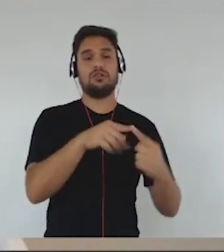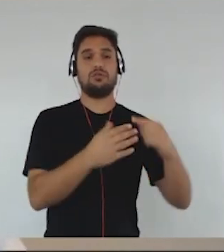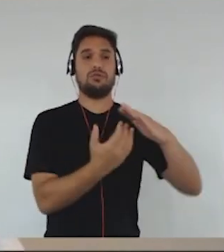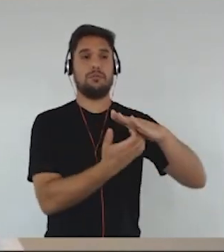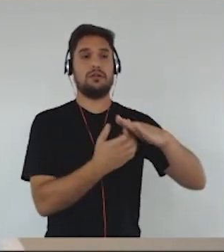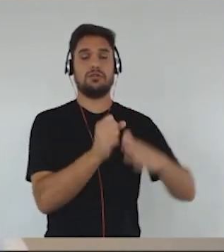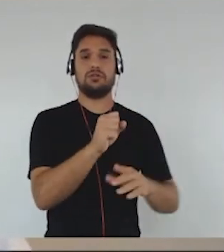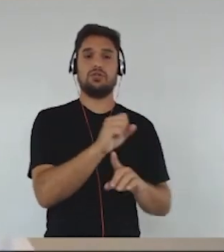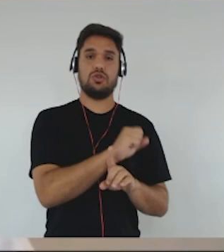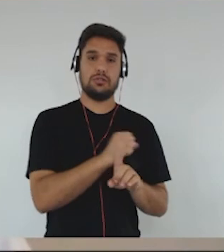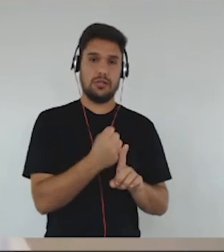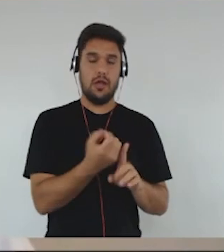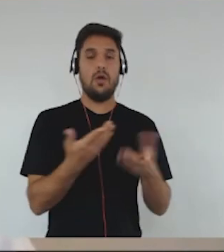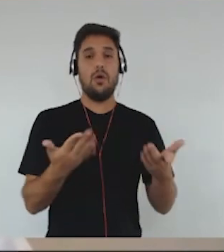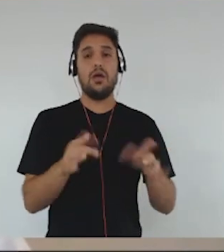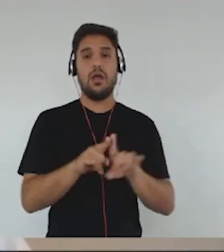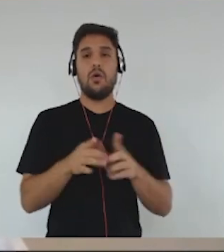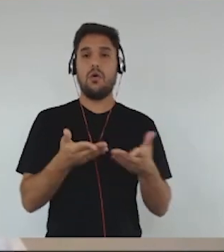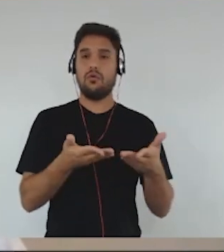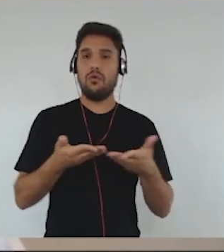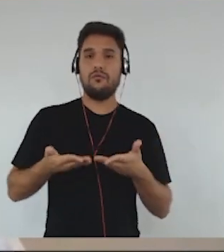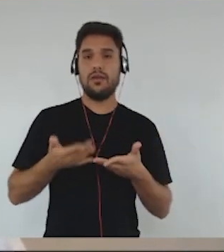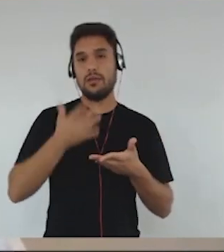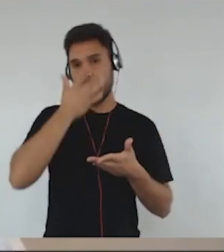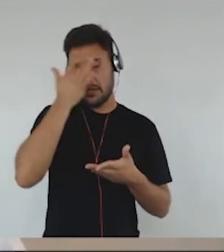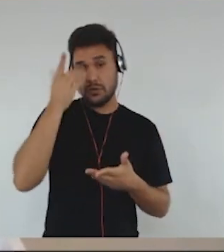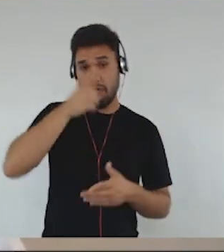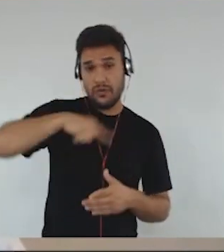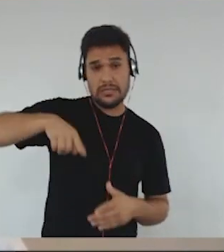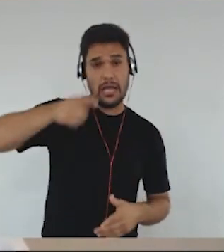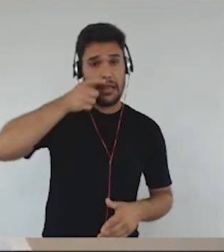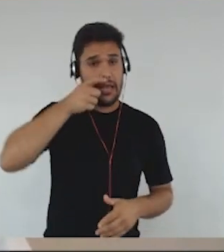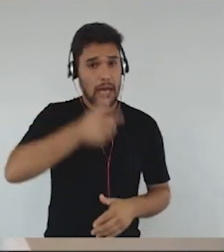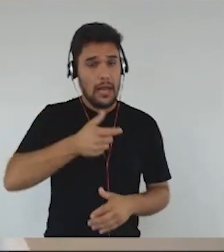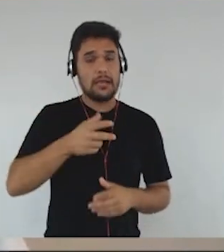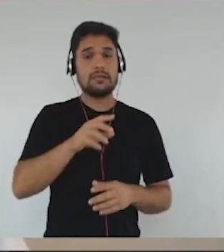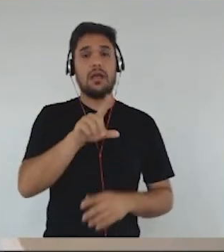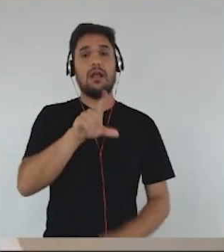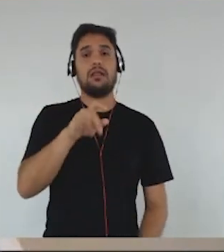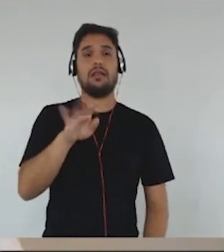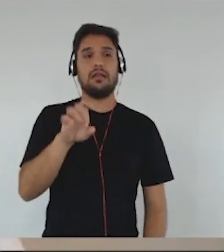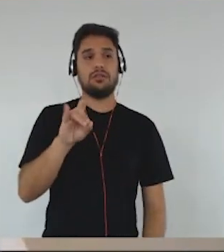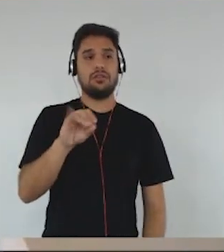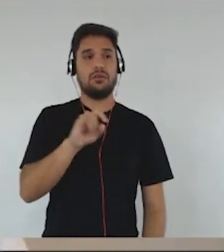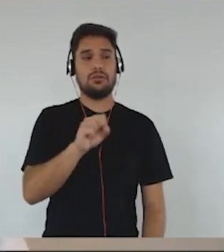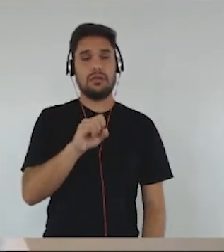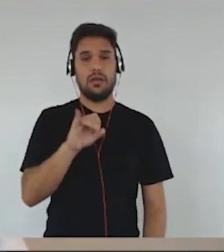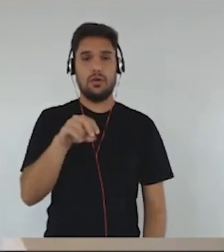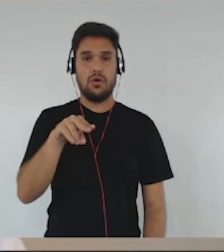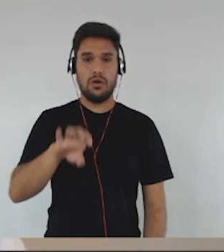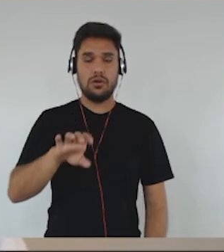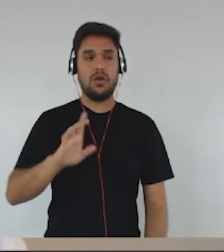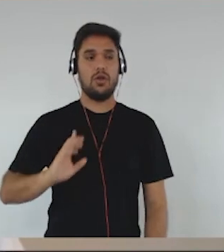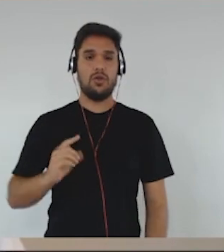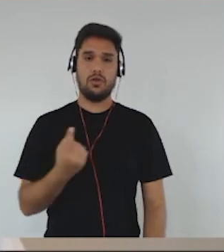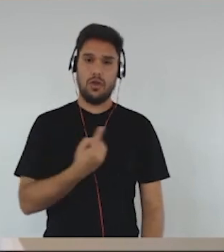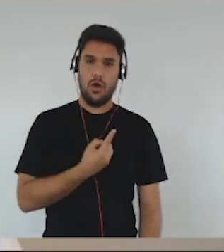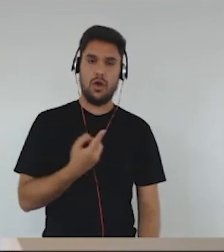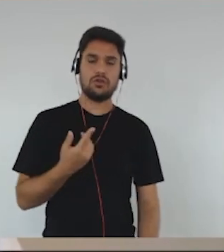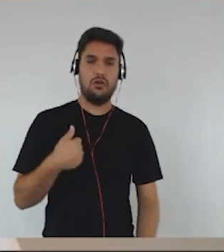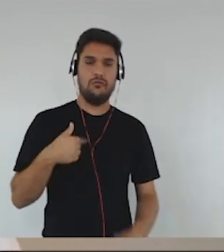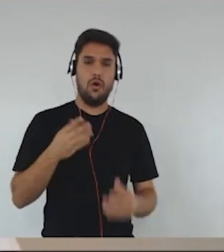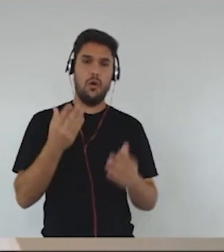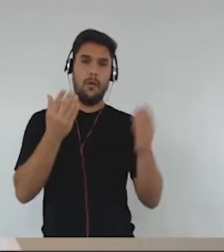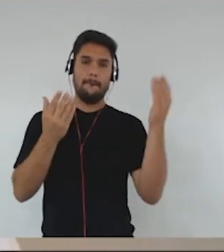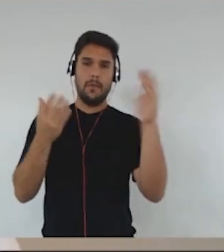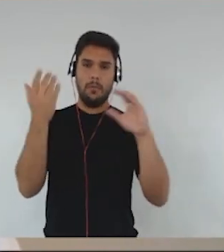essas considerações, eu convido a quem tiver interesse, pode me procurar lá no LinkedIn, Yuri Sayone. Eu vou